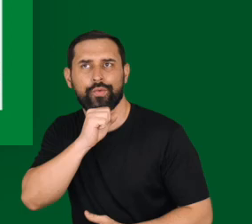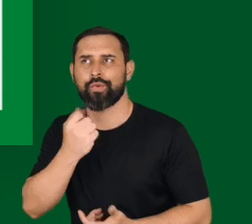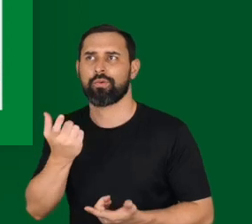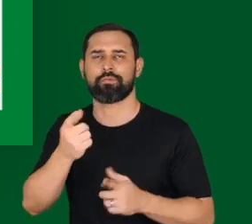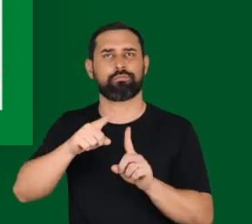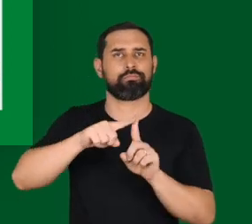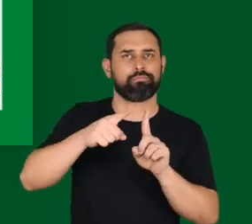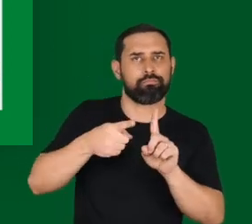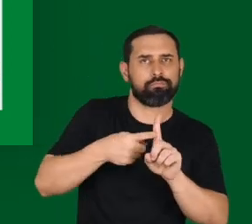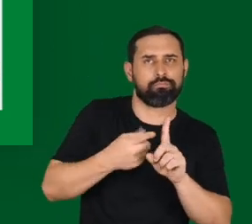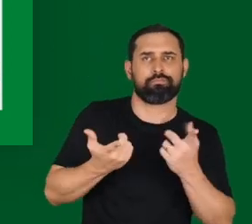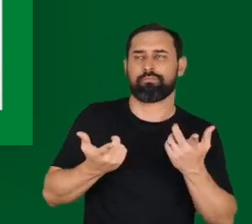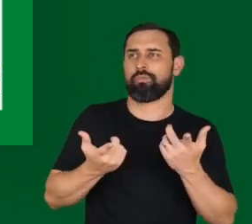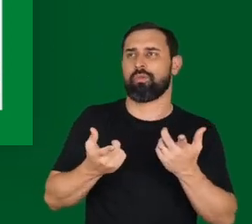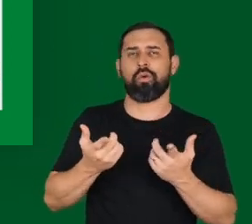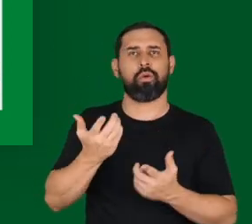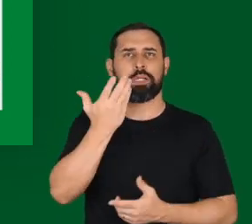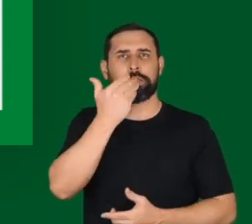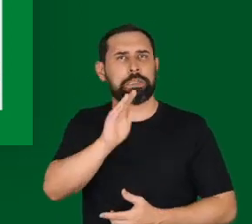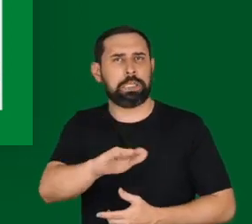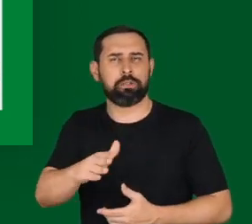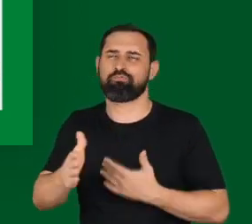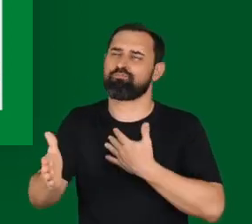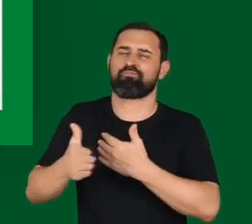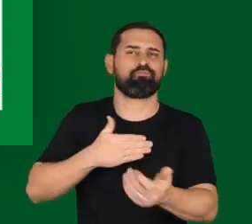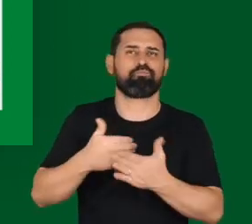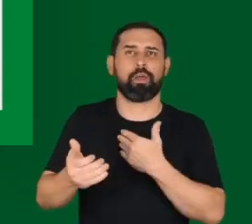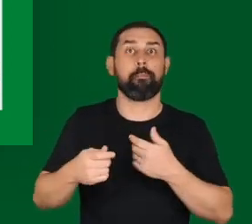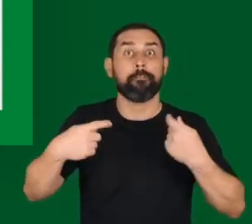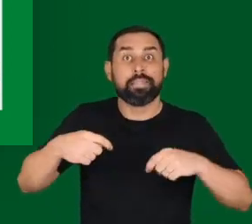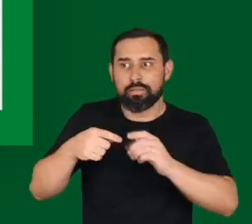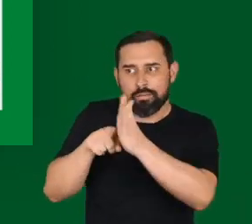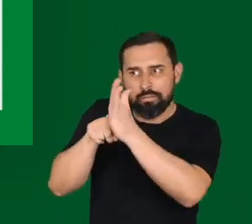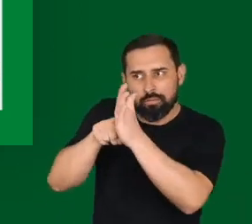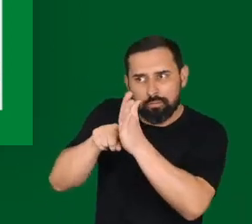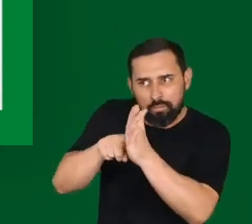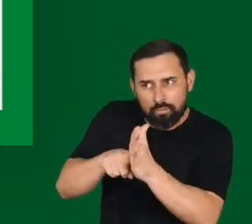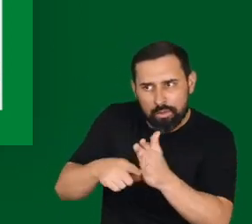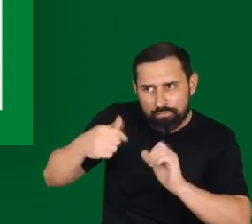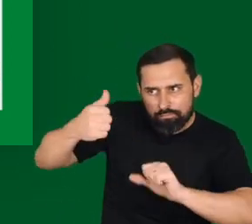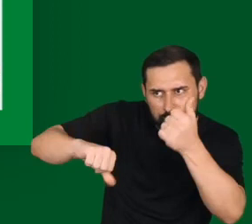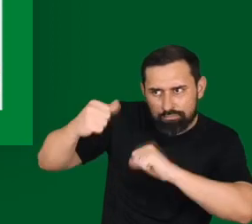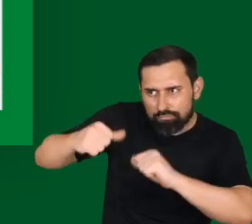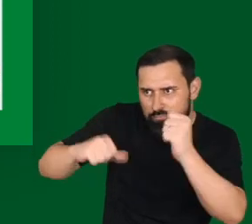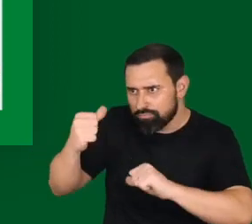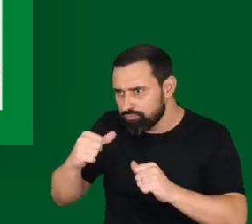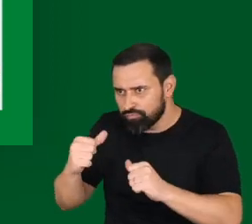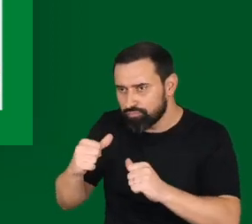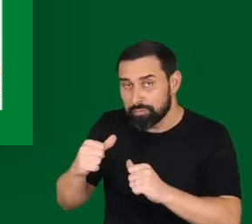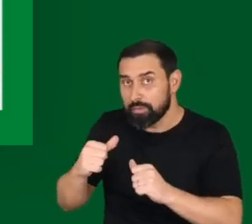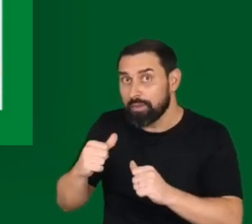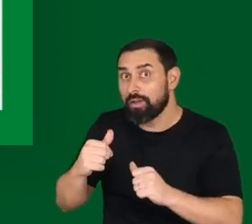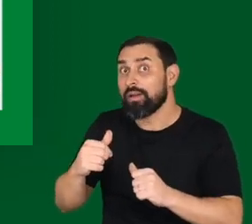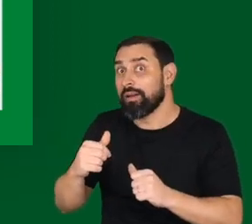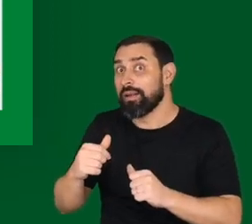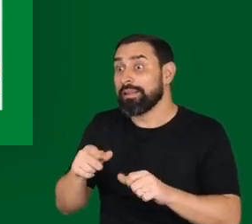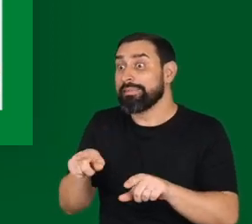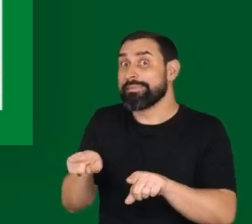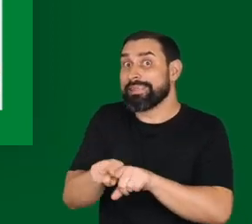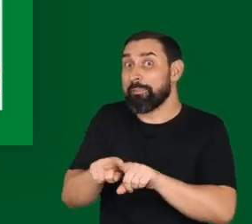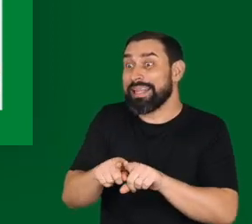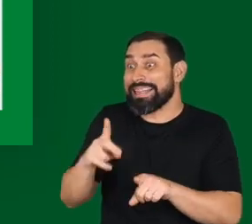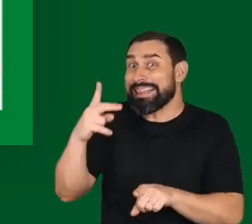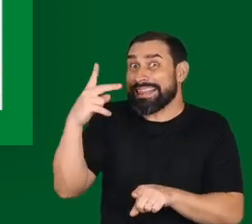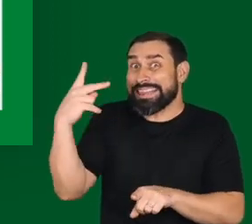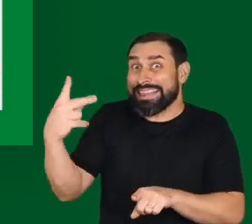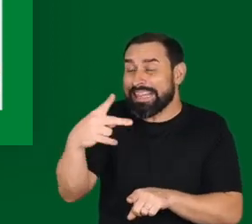que todos os pacientes, incluindo idosos, pediátricos ou gestantes, eles são avaliados de maneira semelhante para garantir que todos